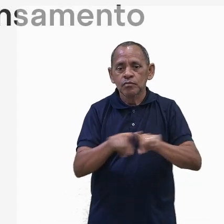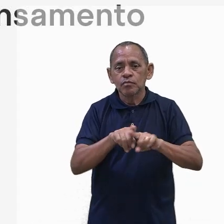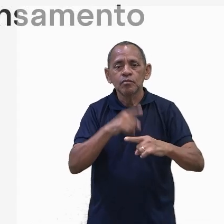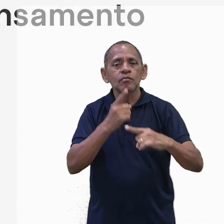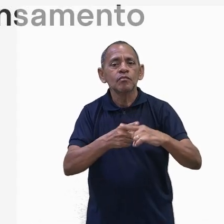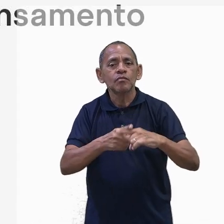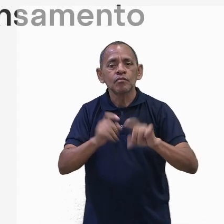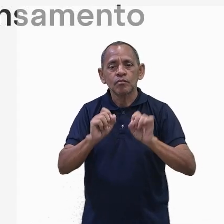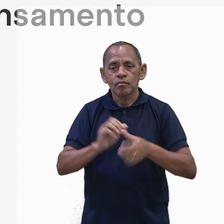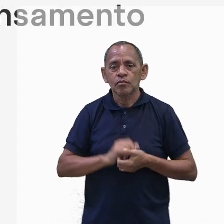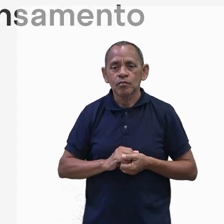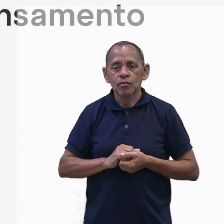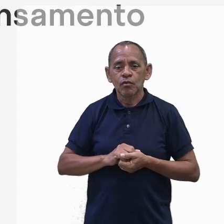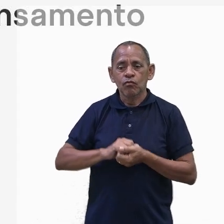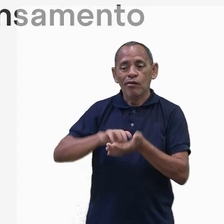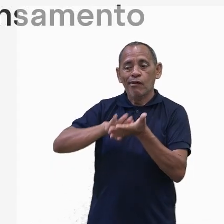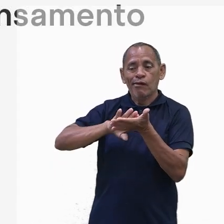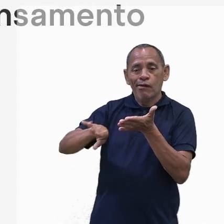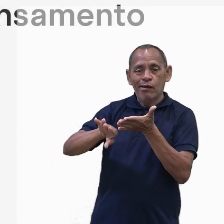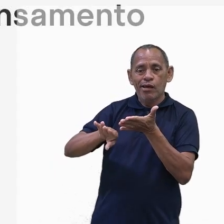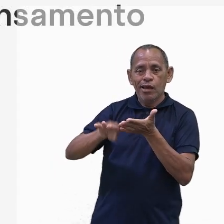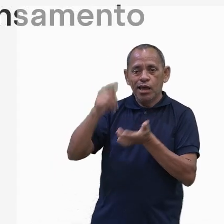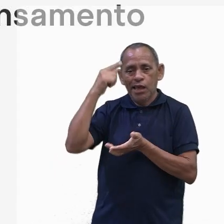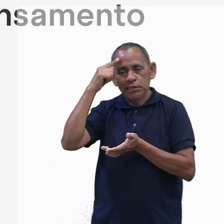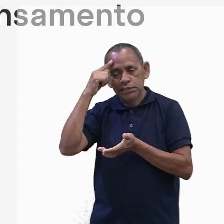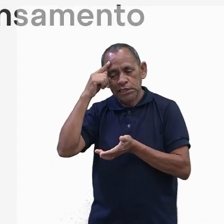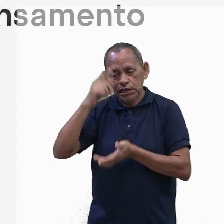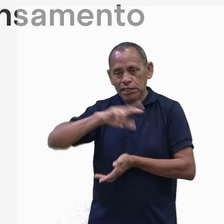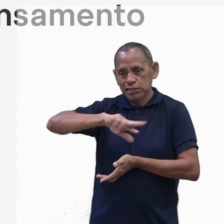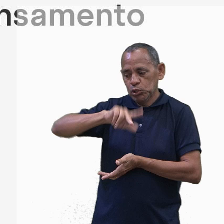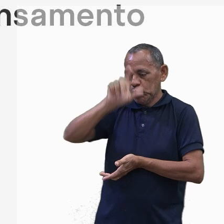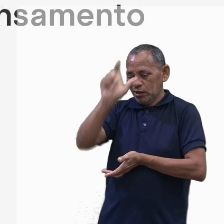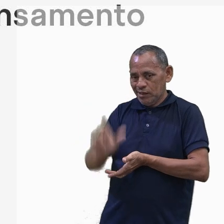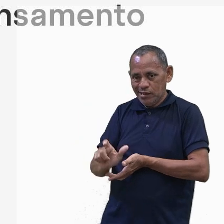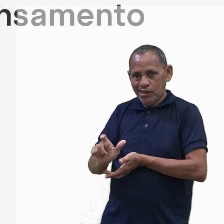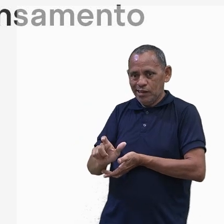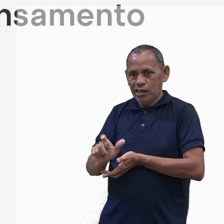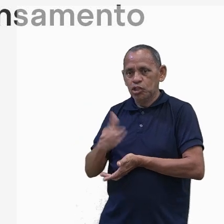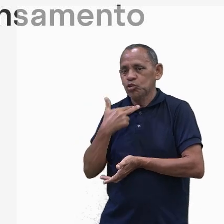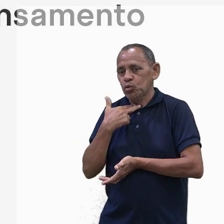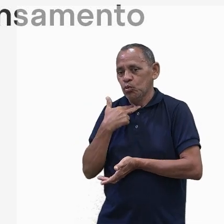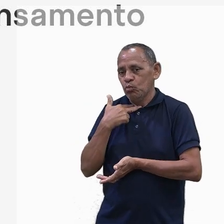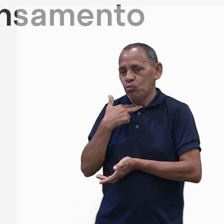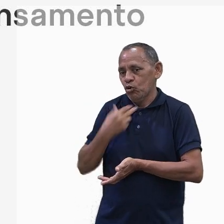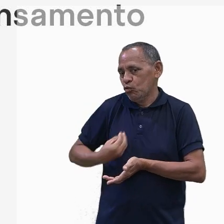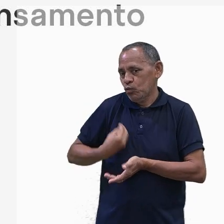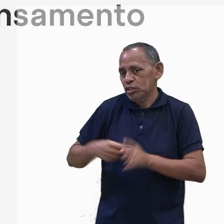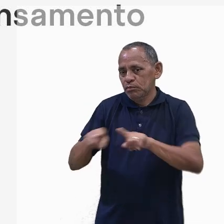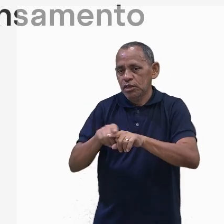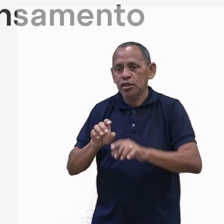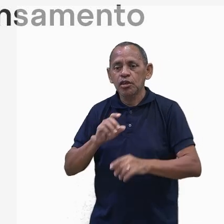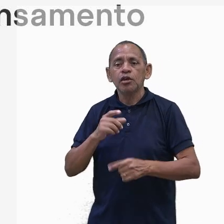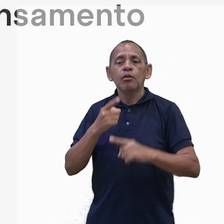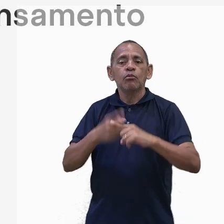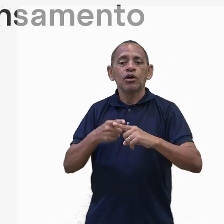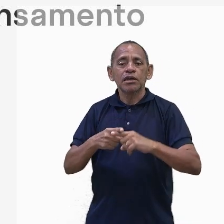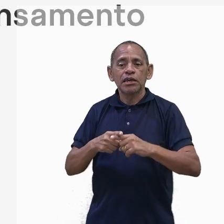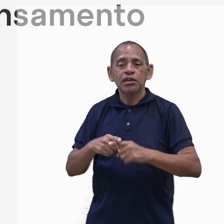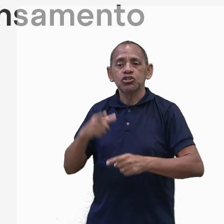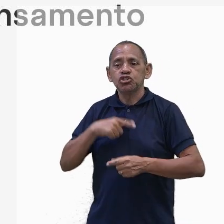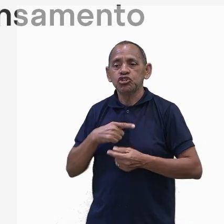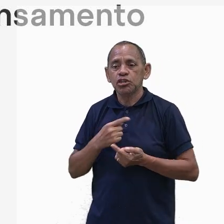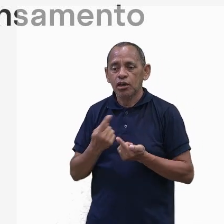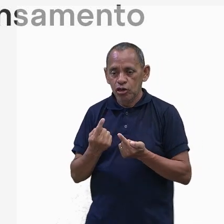Porque ele vai rejeitar a ideia que o não ser não pode existir, pois implicaria o quê? Numa